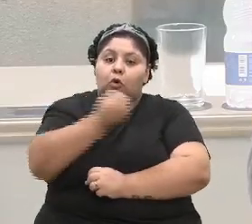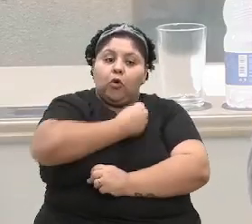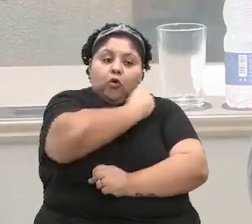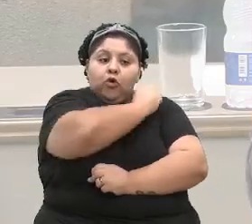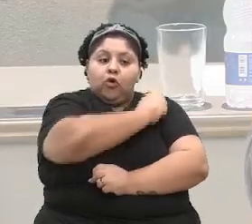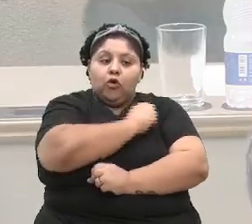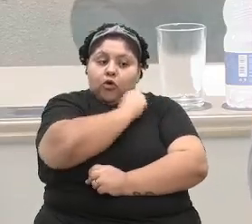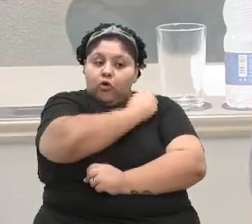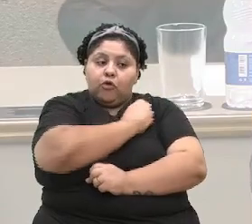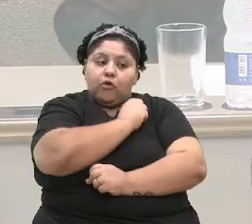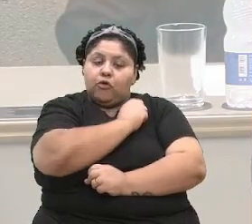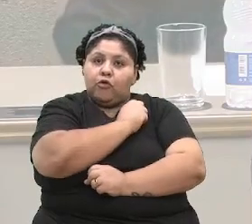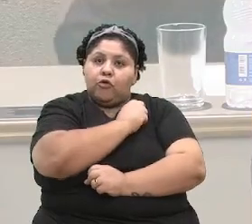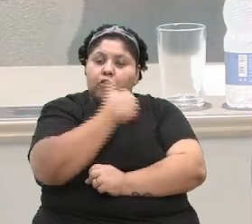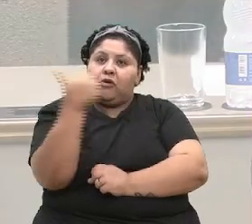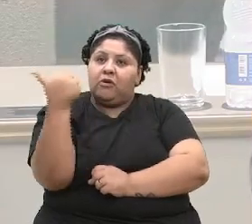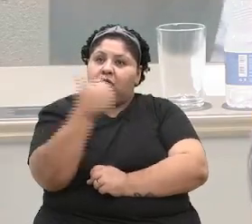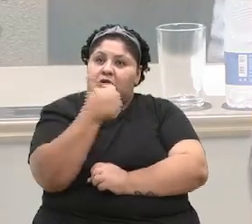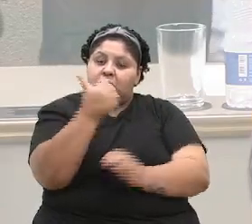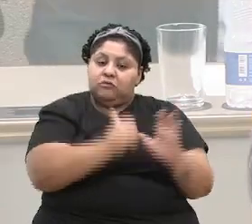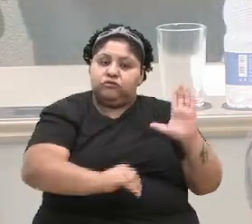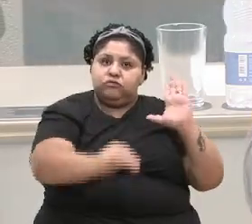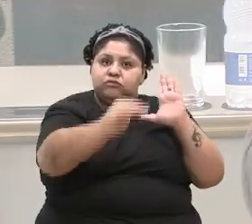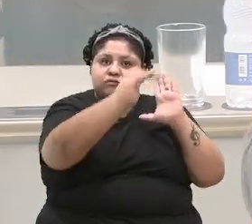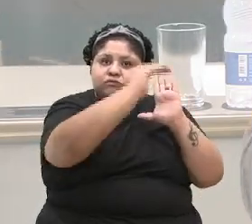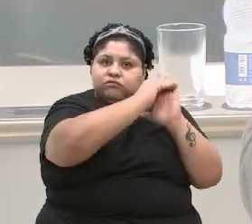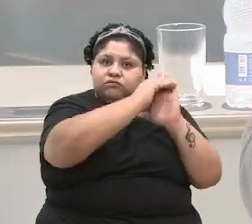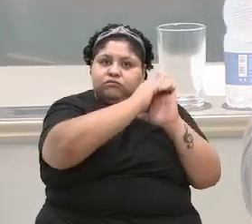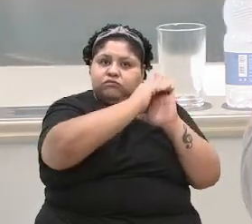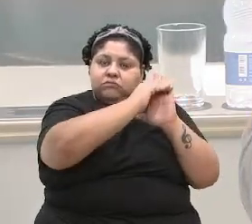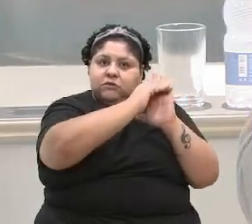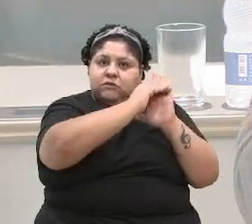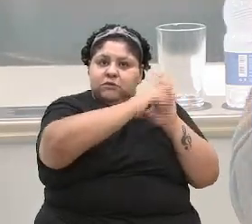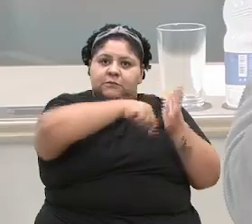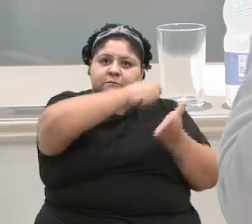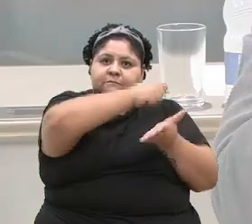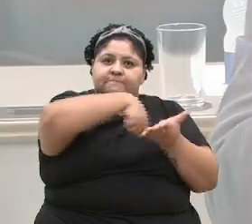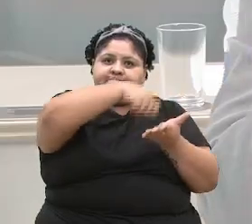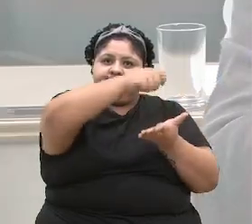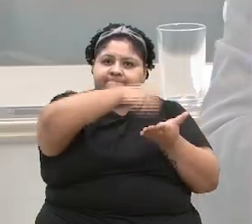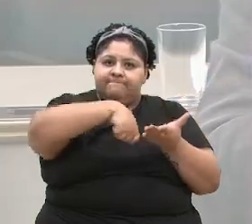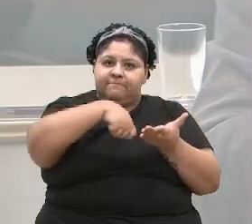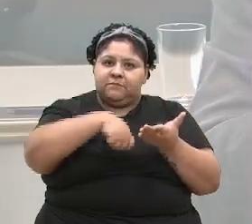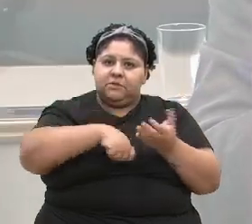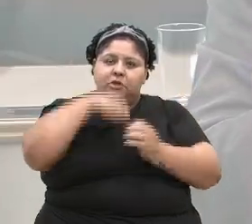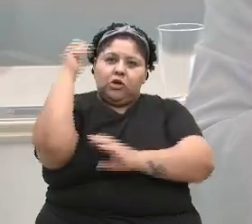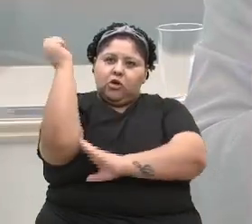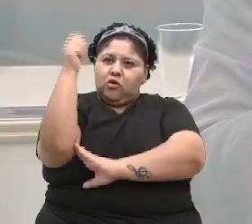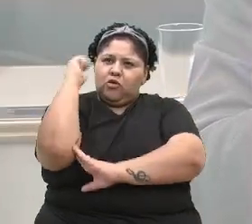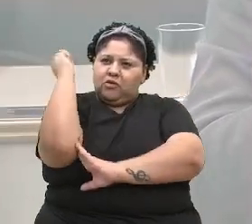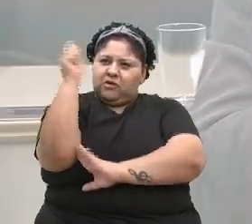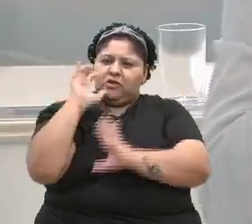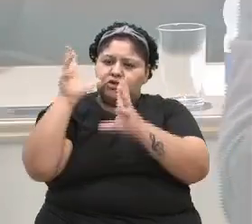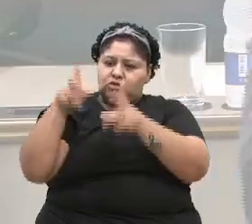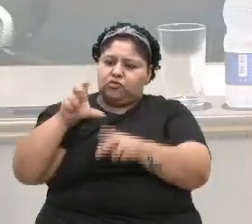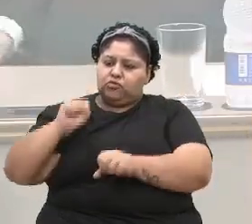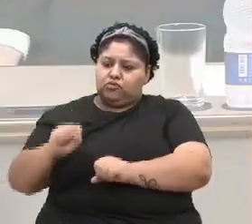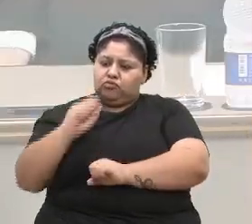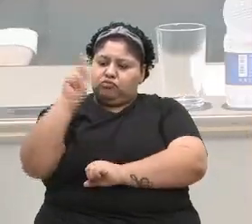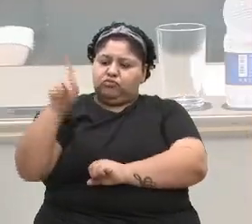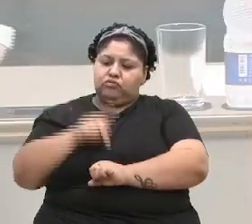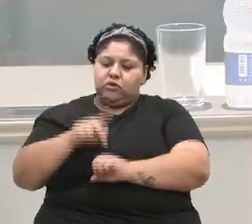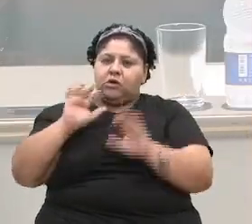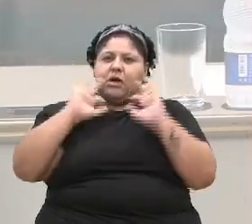despontaram entre os primeiros lugares nos concursos, festivais e rodeios de todo o sul do país. Aos